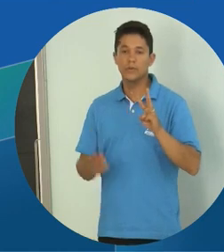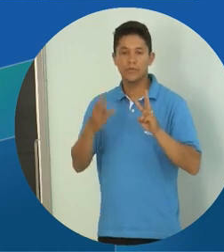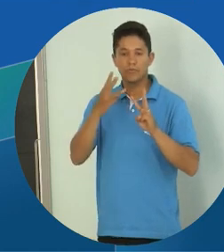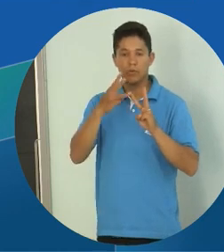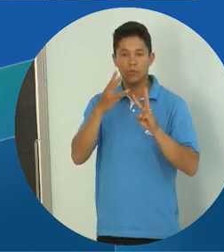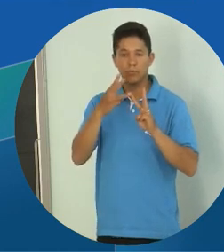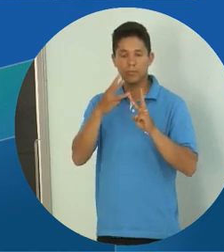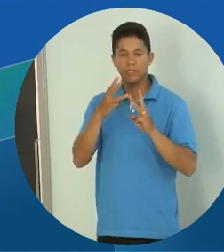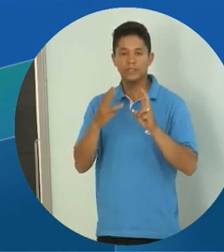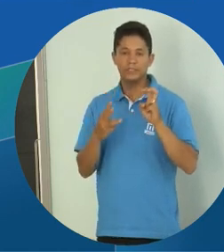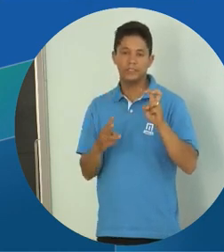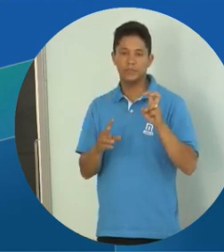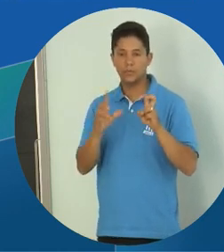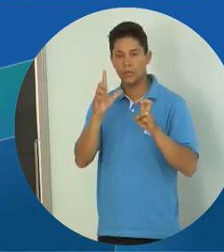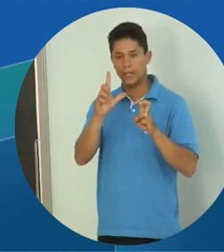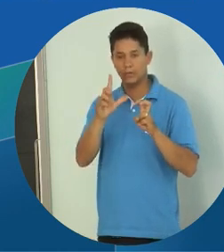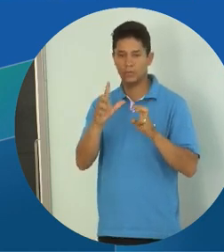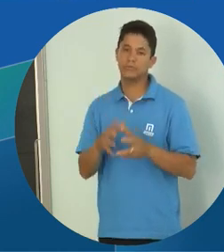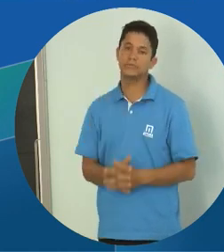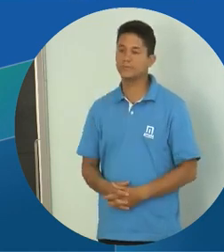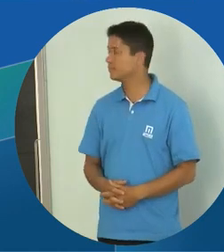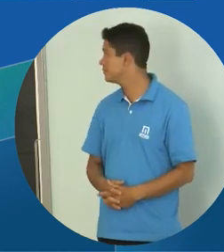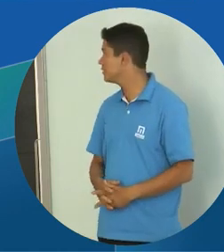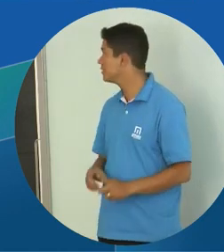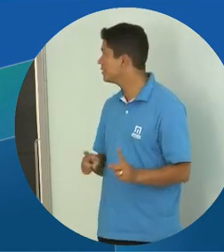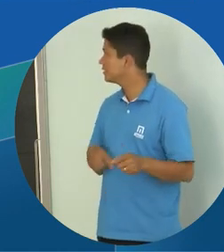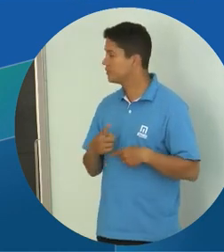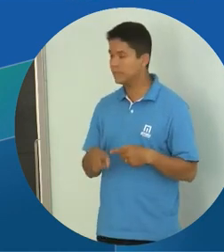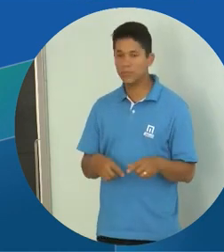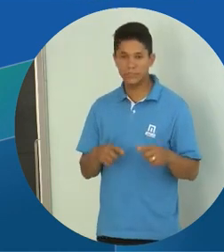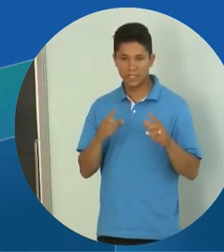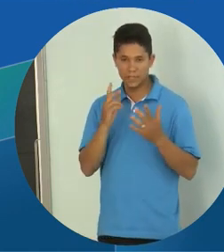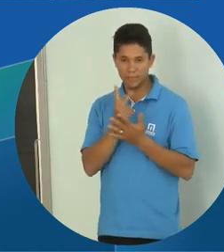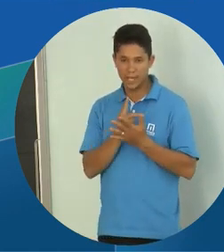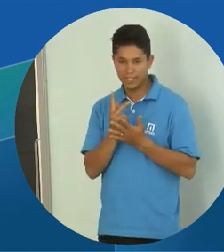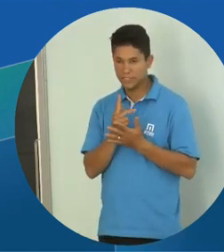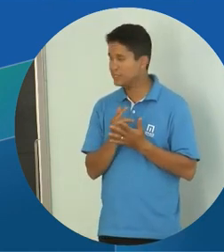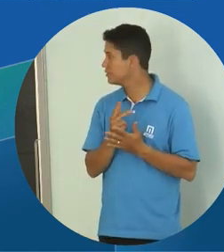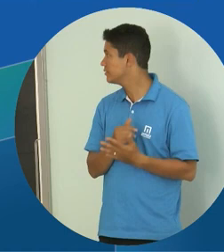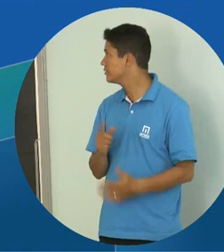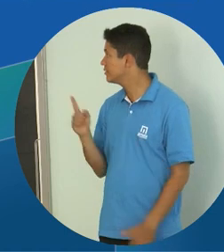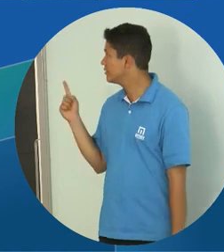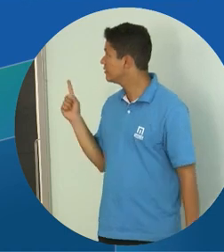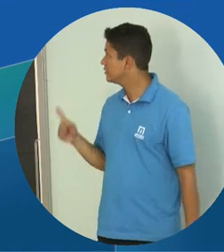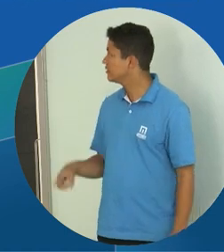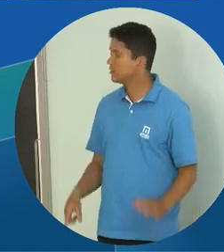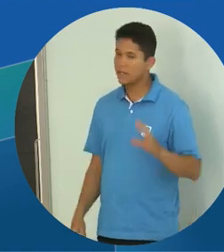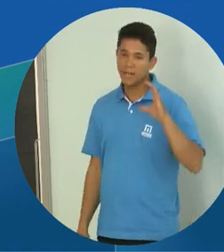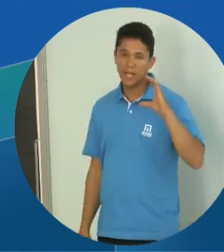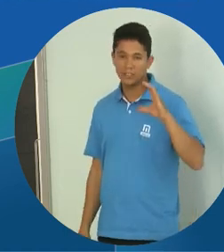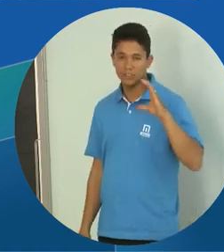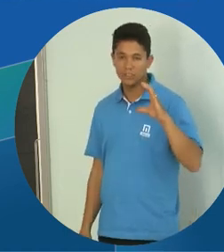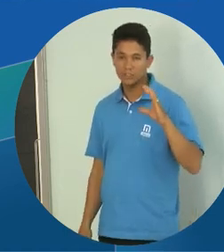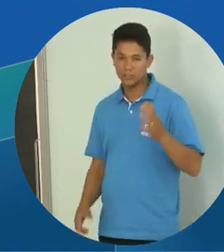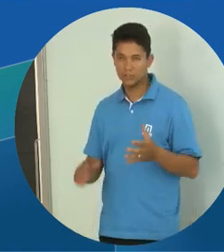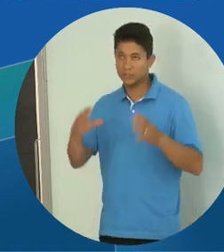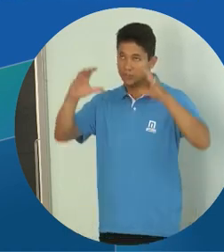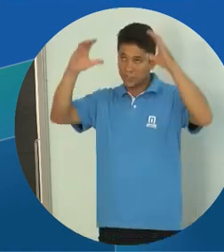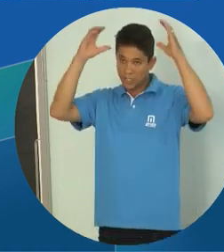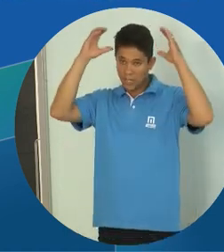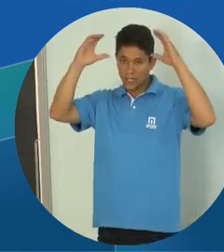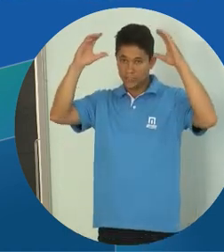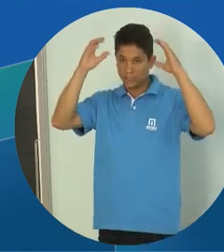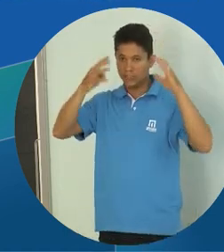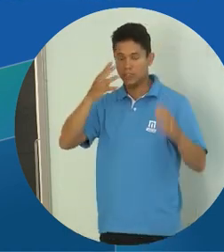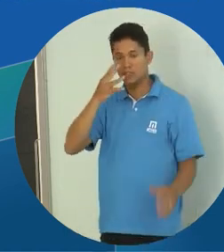5.000 litros. Então, como vocês podem ver na próxima imagem, é praticamente uma laje que a gente tem de 40 centímetros e 2